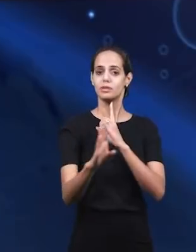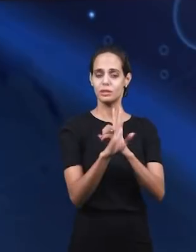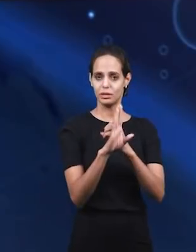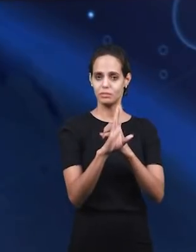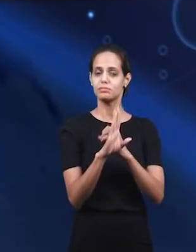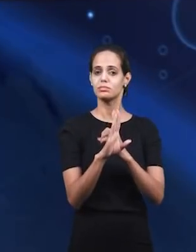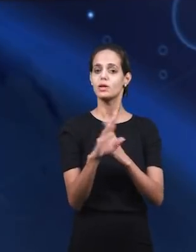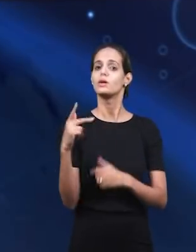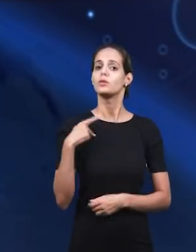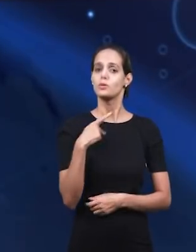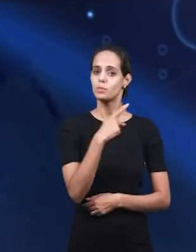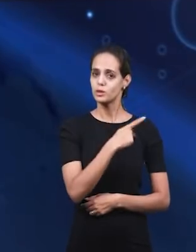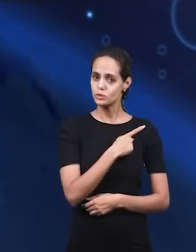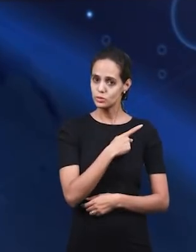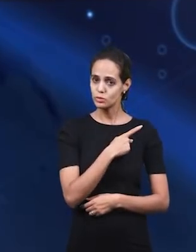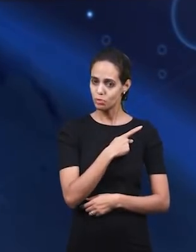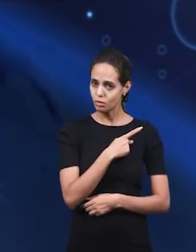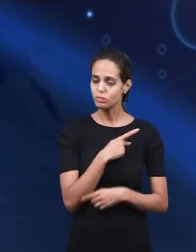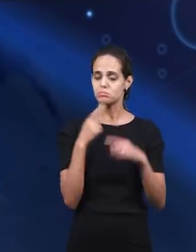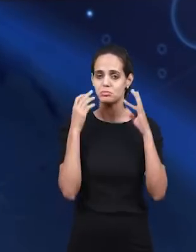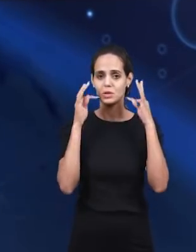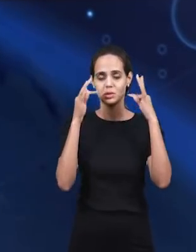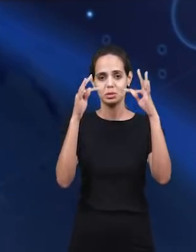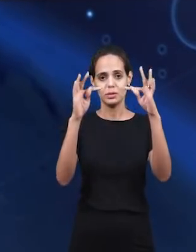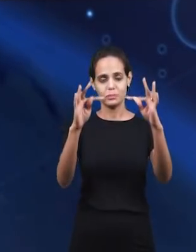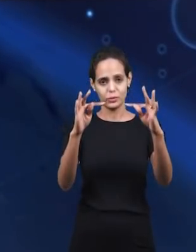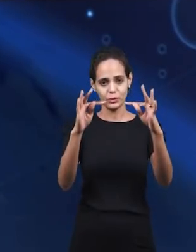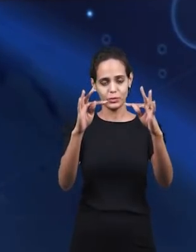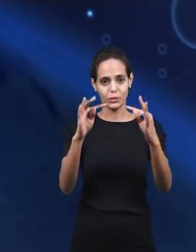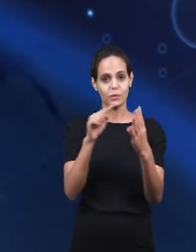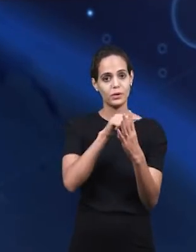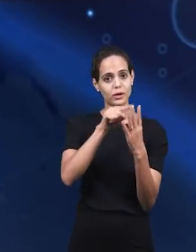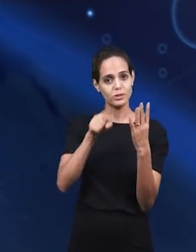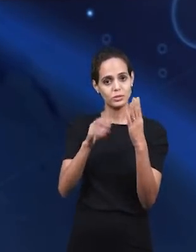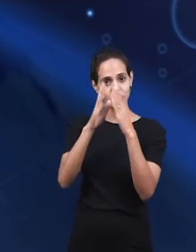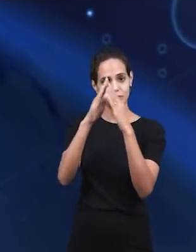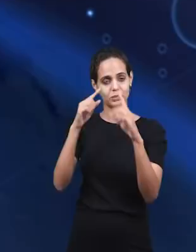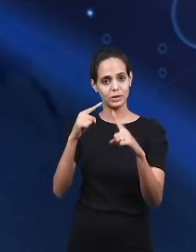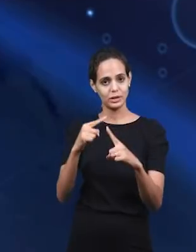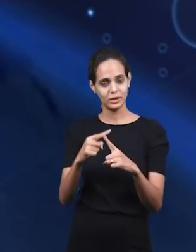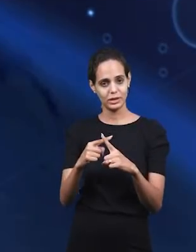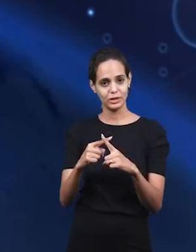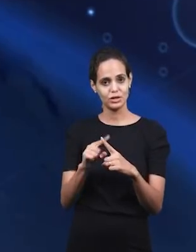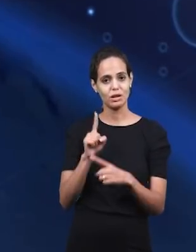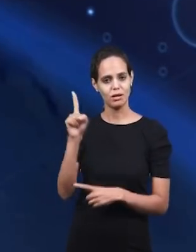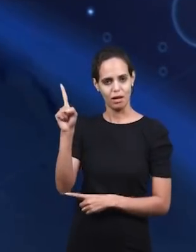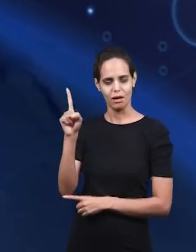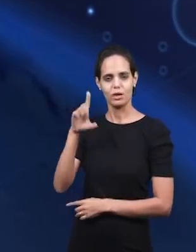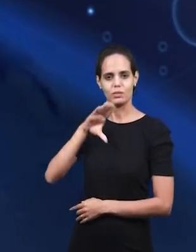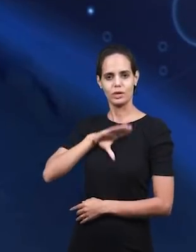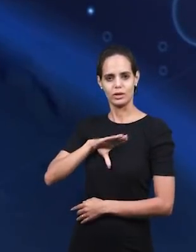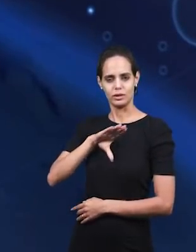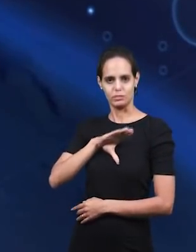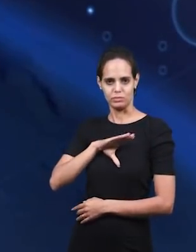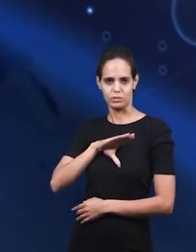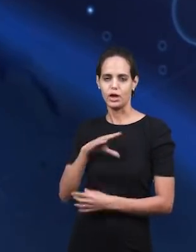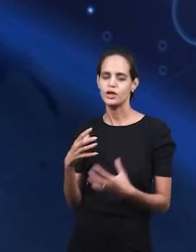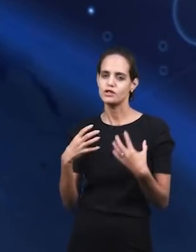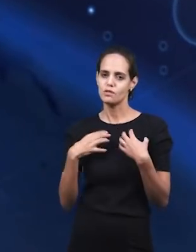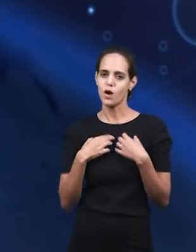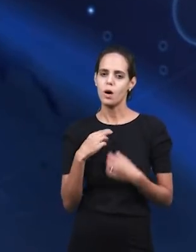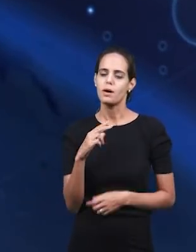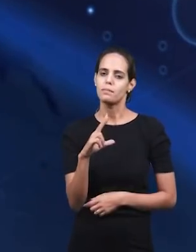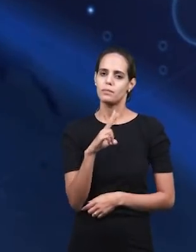que o pastor Cesário está testemunhando ali nas suas igrejas no Canadá, particularmente em Toronto, que é onde